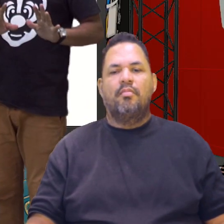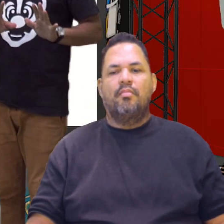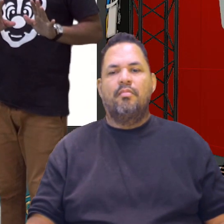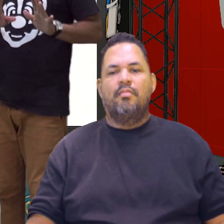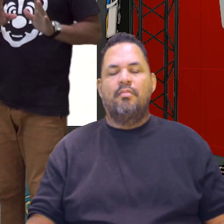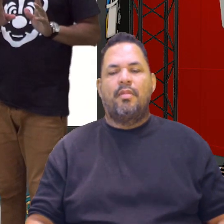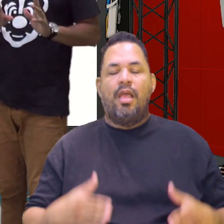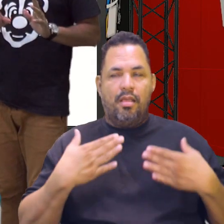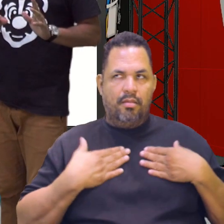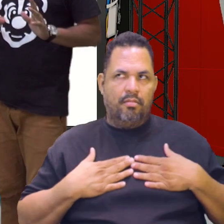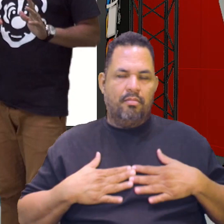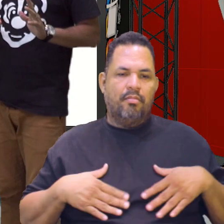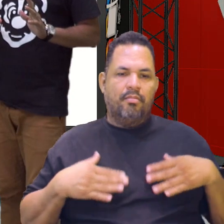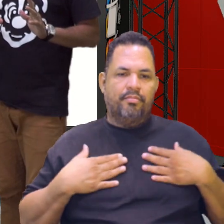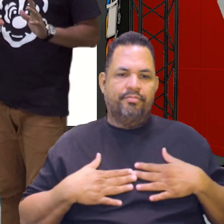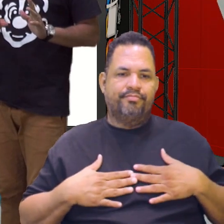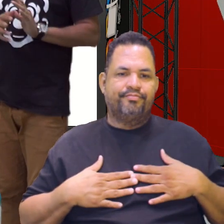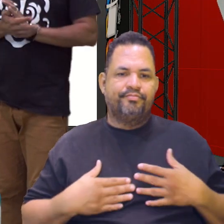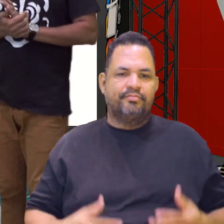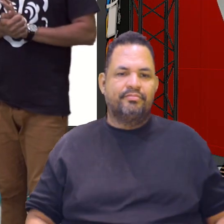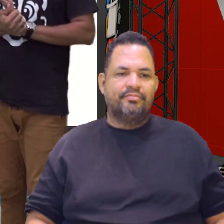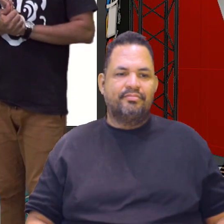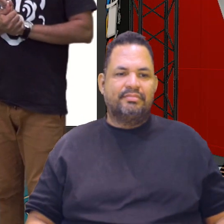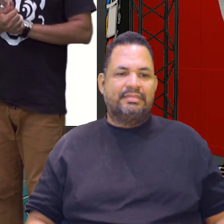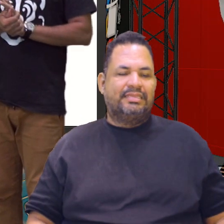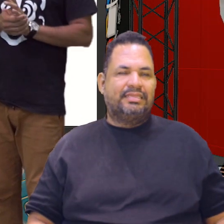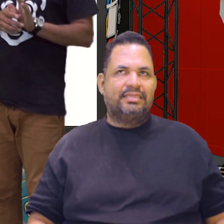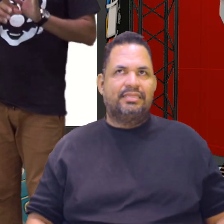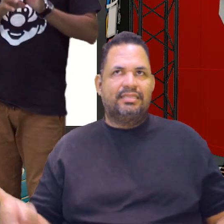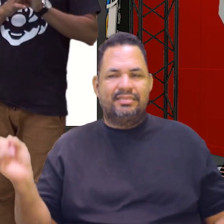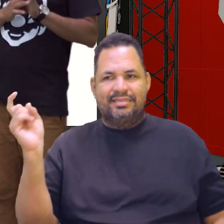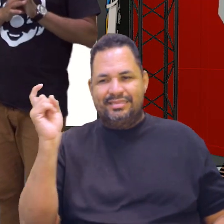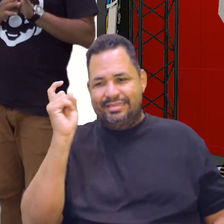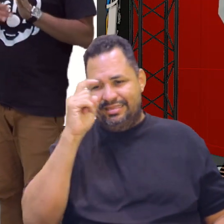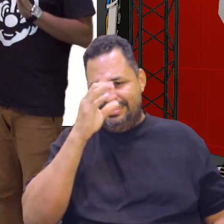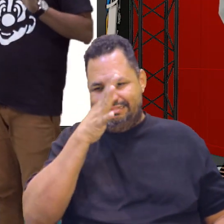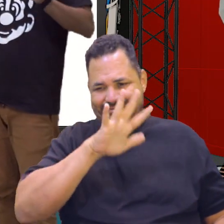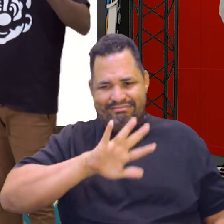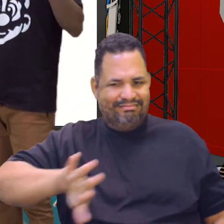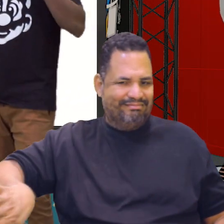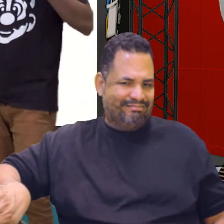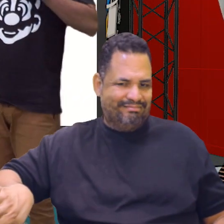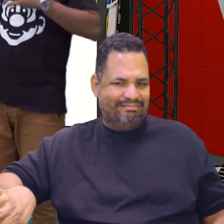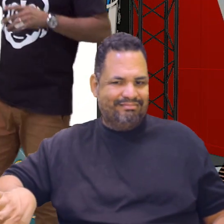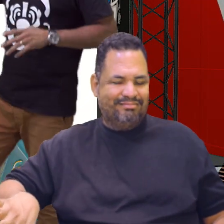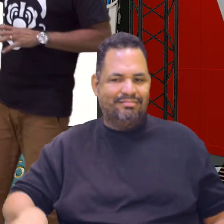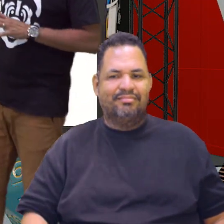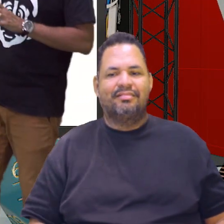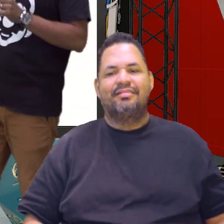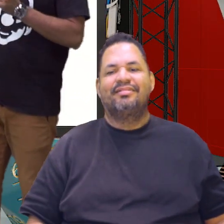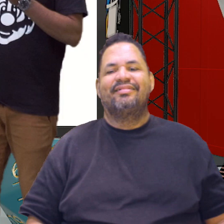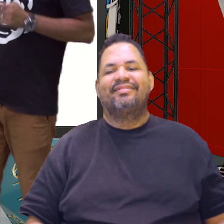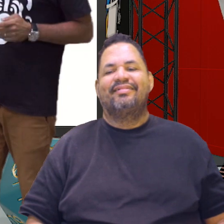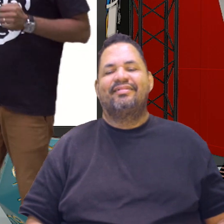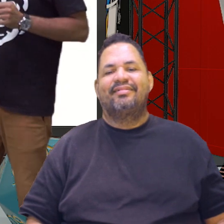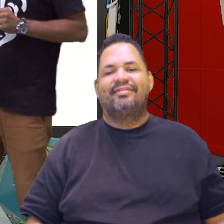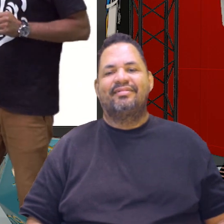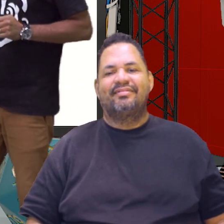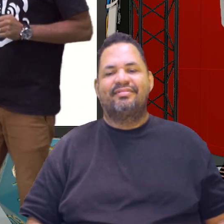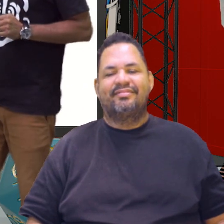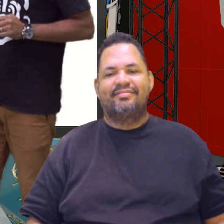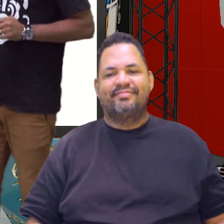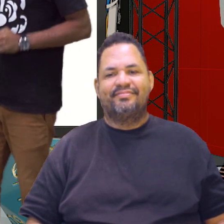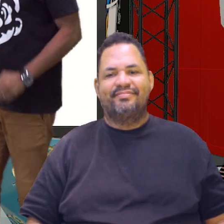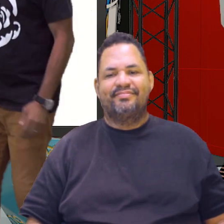Não, calma. Eu acho que eles estão pensando assim, ó, isso é terrível! Não quero nem saber. Se nós formos pensar na equação, tira o